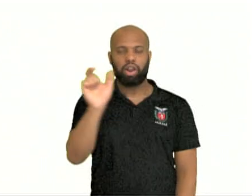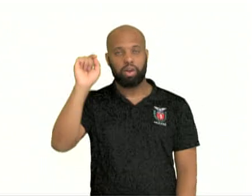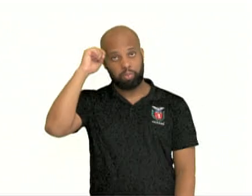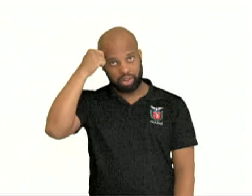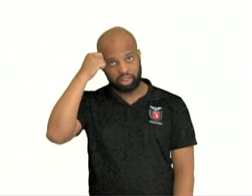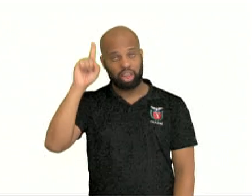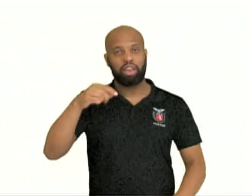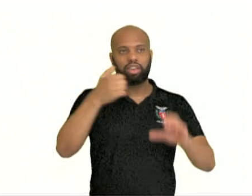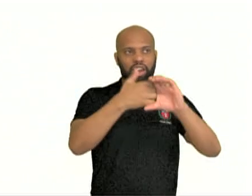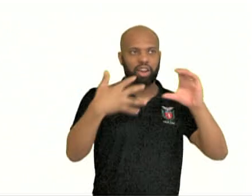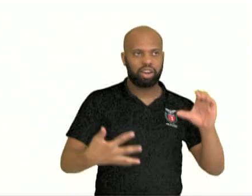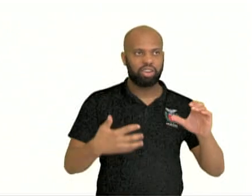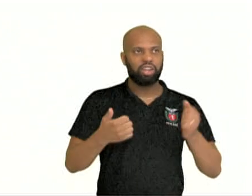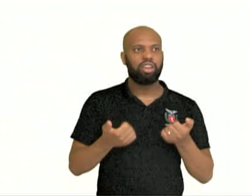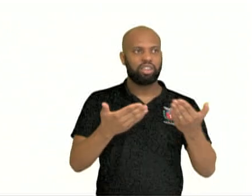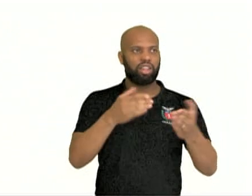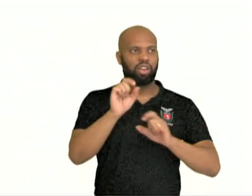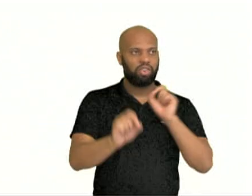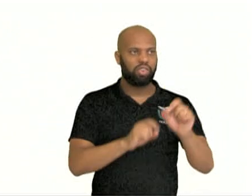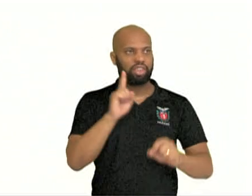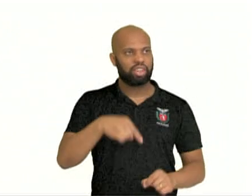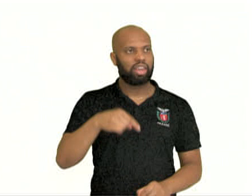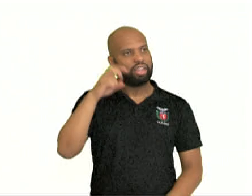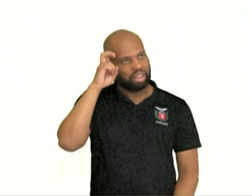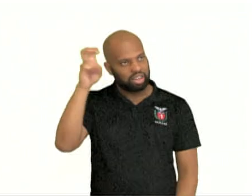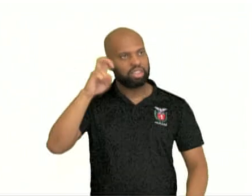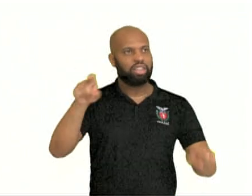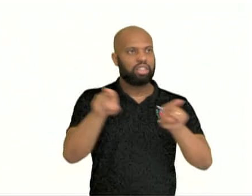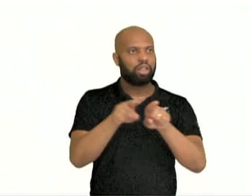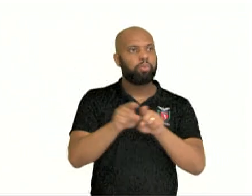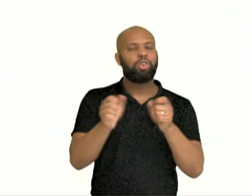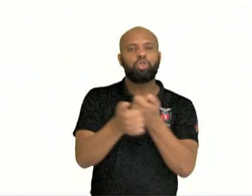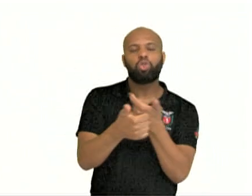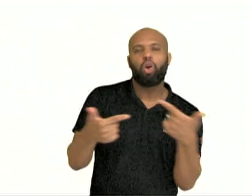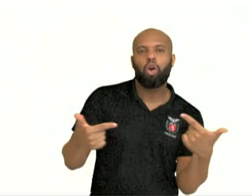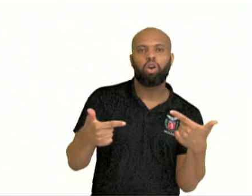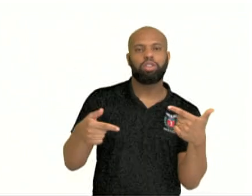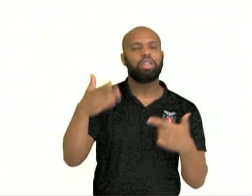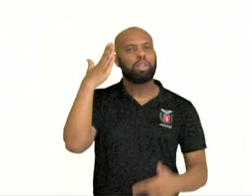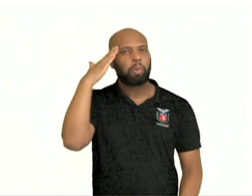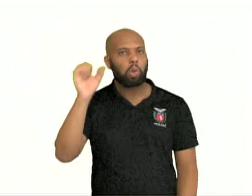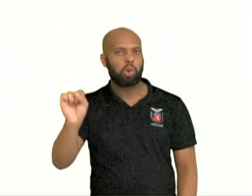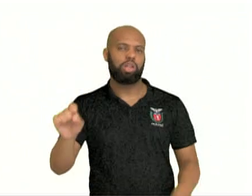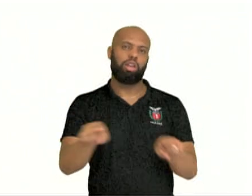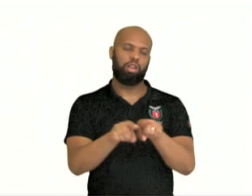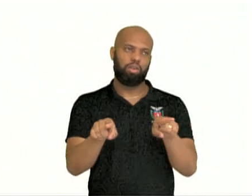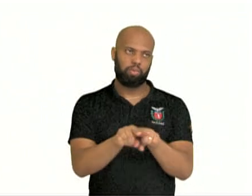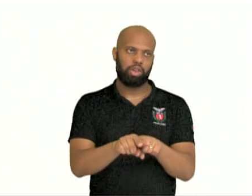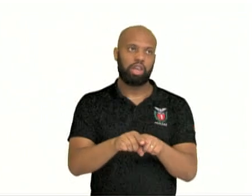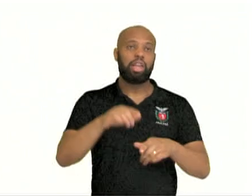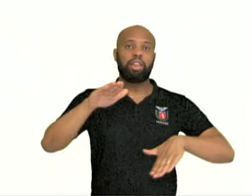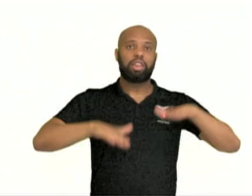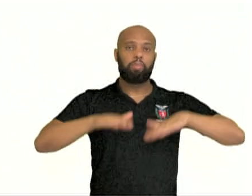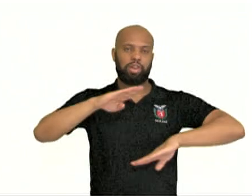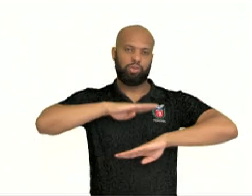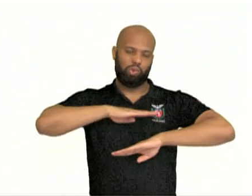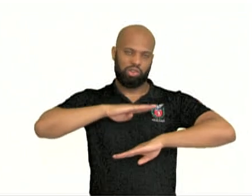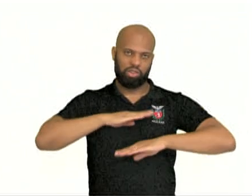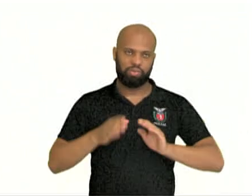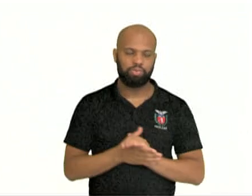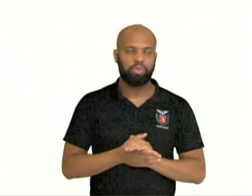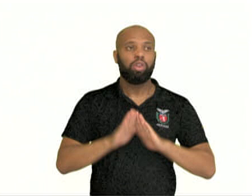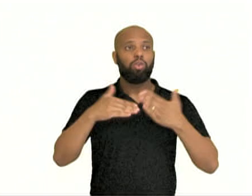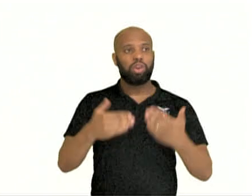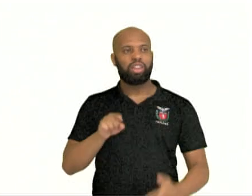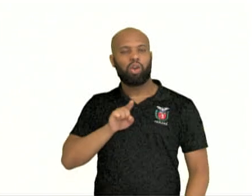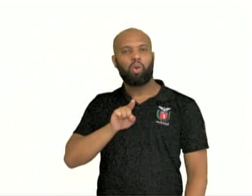sorte, sabedoria para agir conforme as circunstâncias. Veja que interessante, pessoal. Maquiavel falava muito